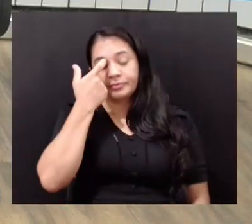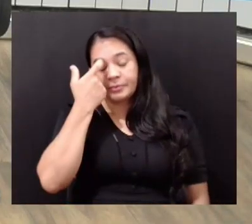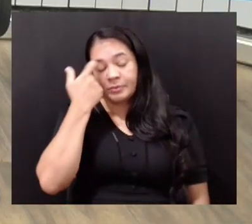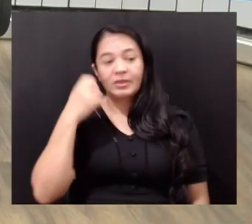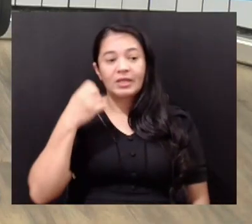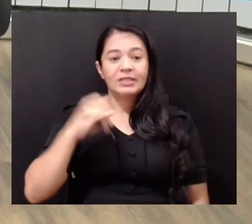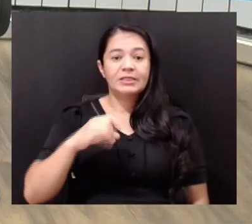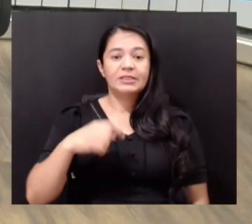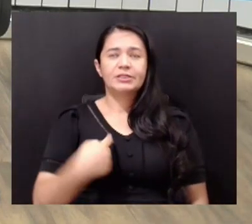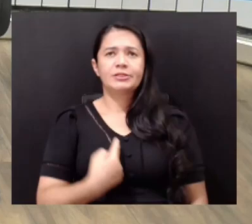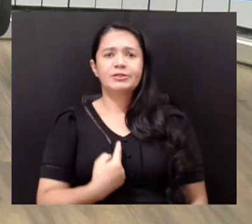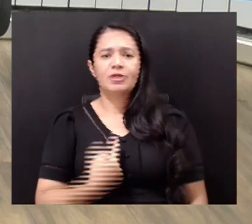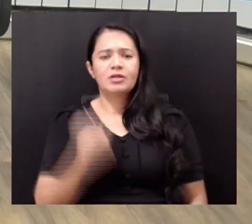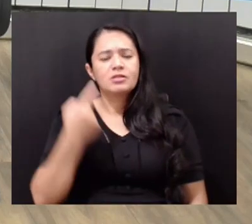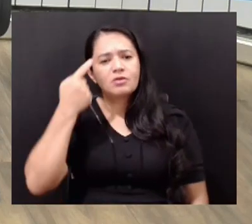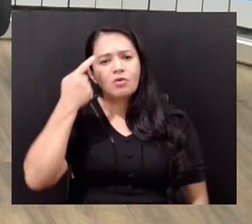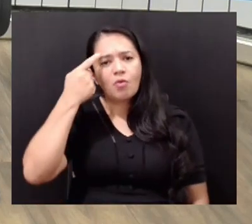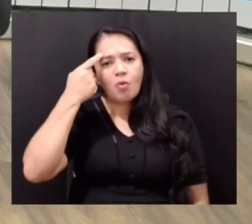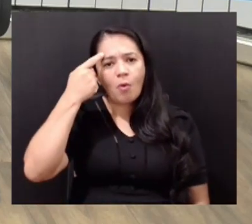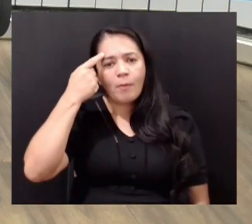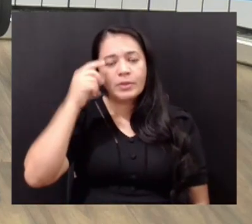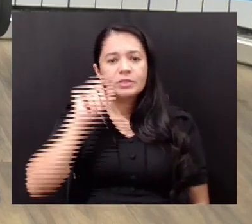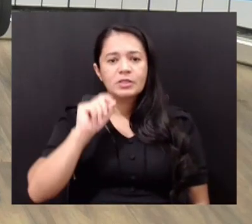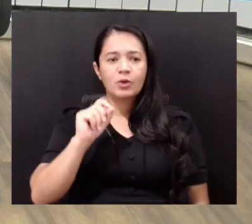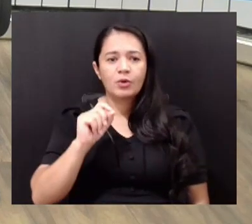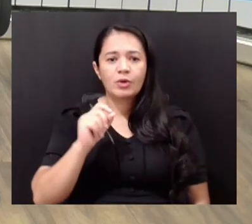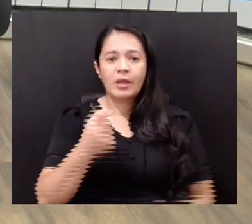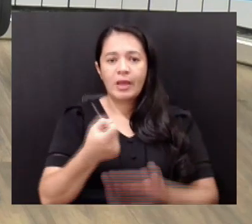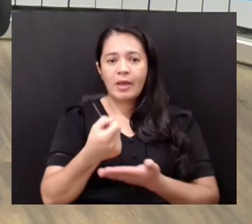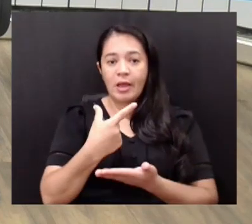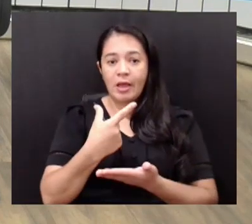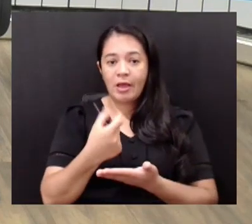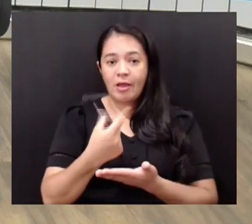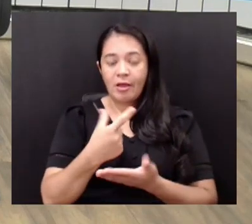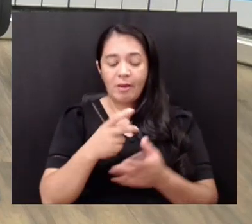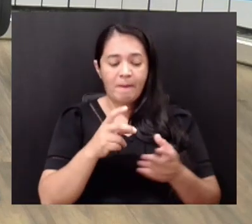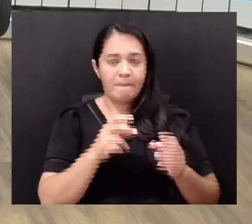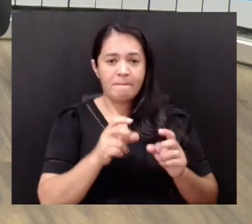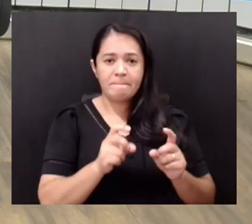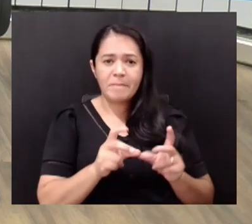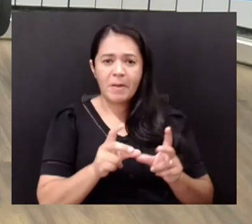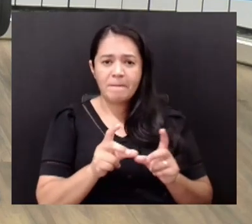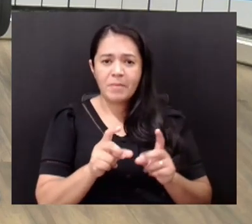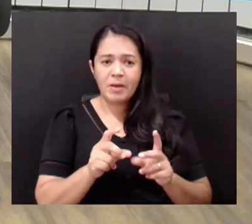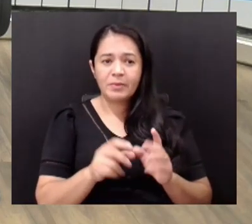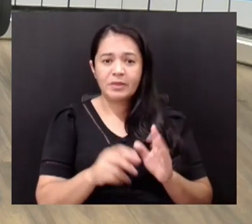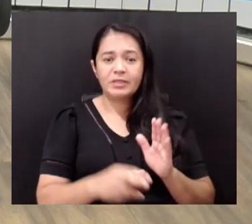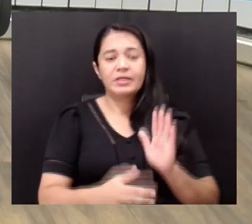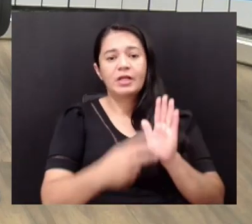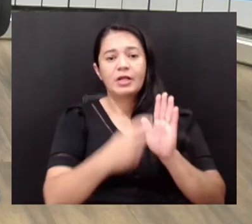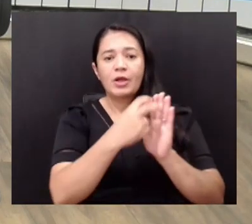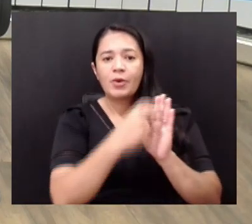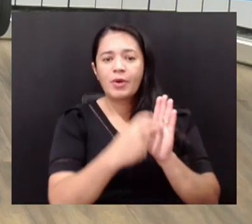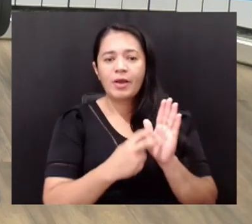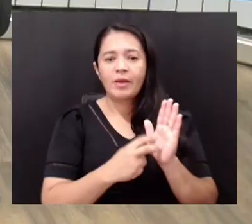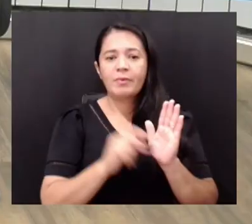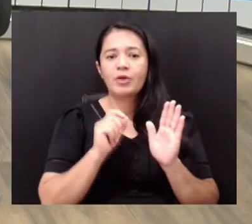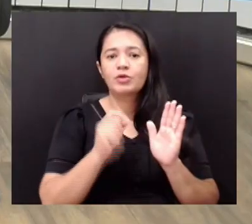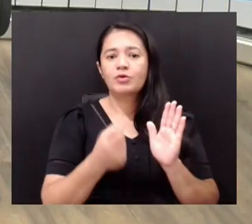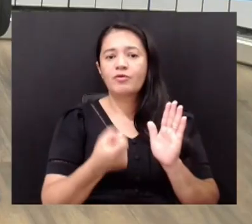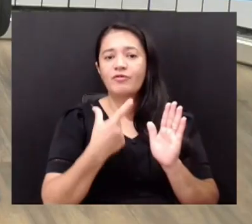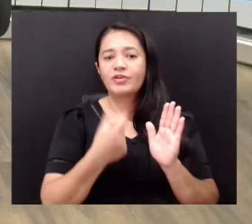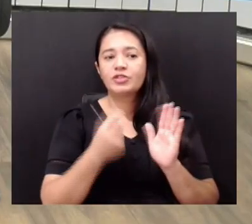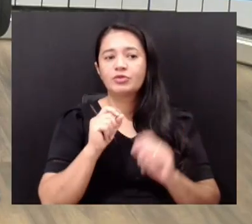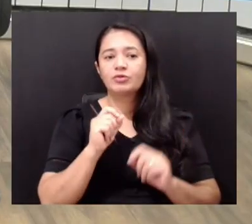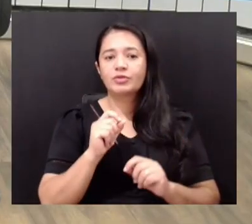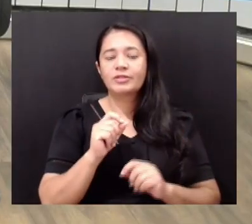exemplo, na venda de fármacos, na lista dos remédios mais vendidos estão os ansiolíticos,